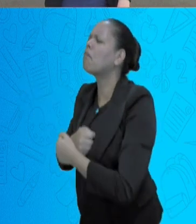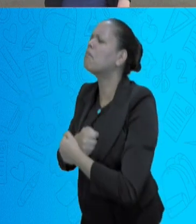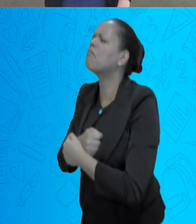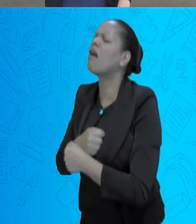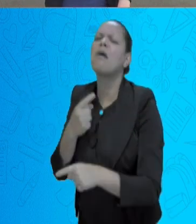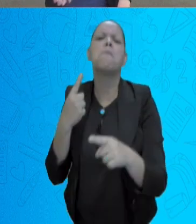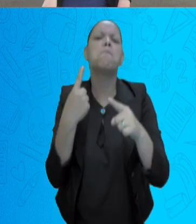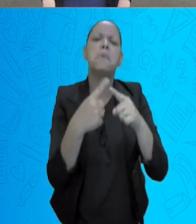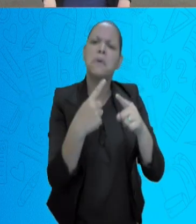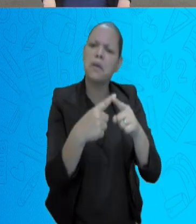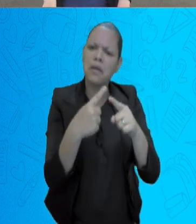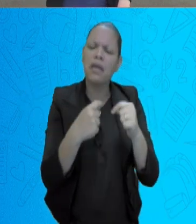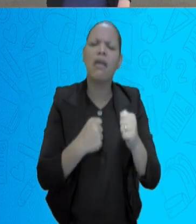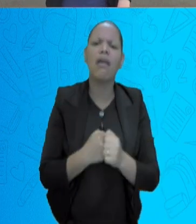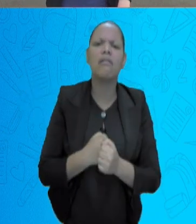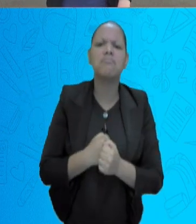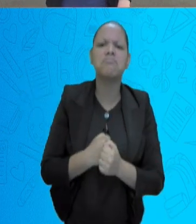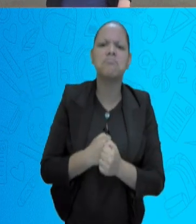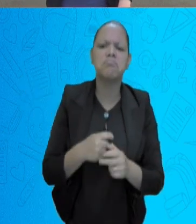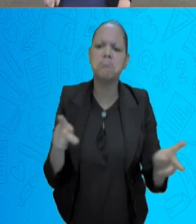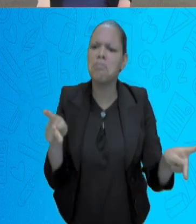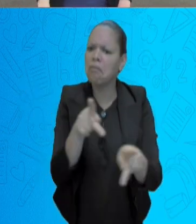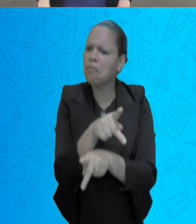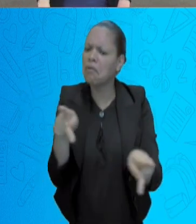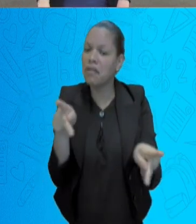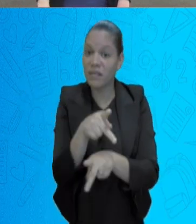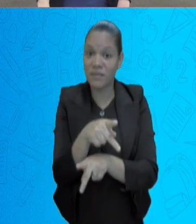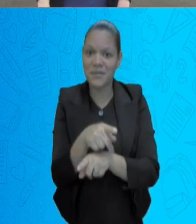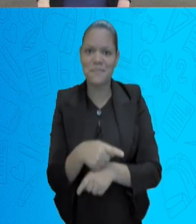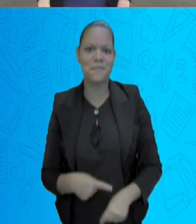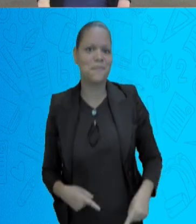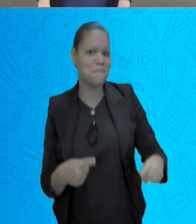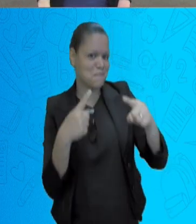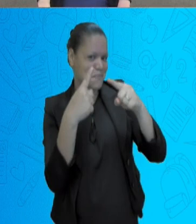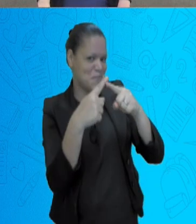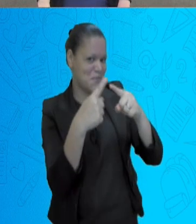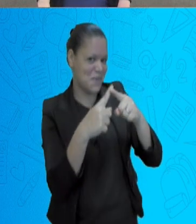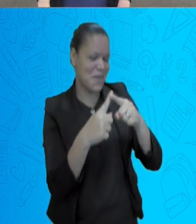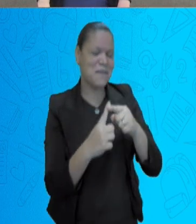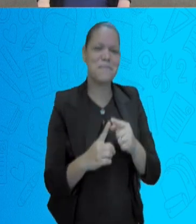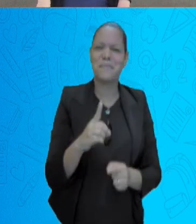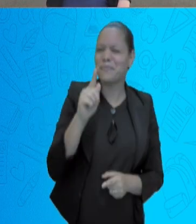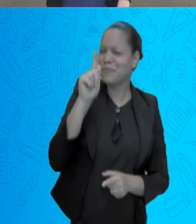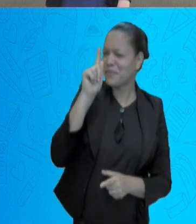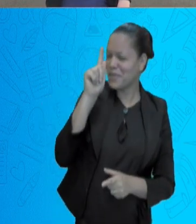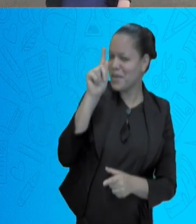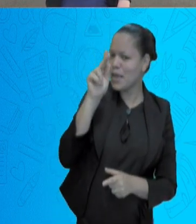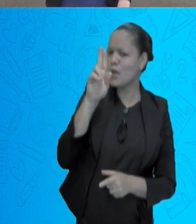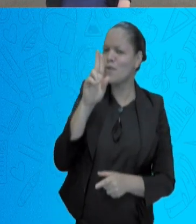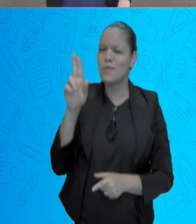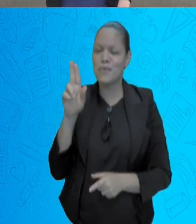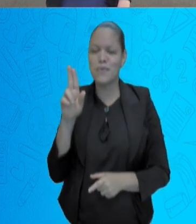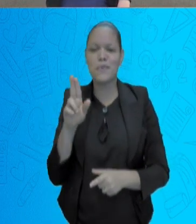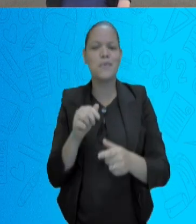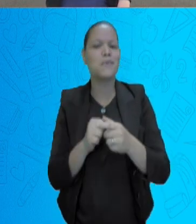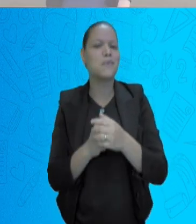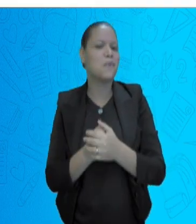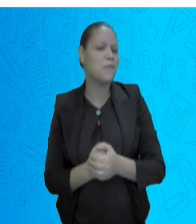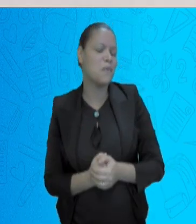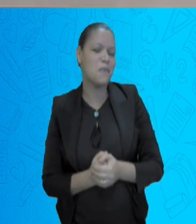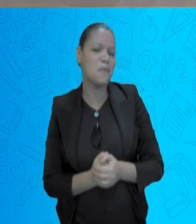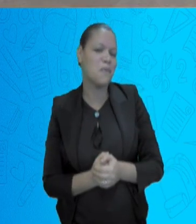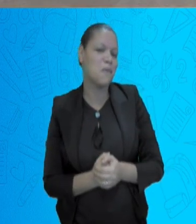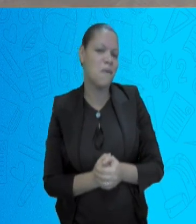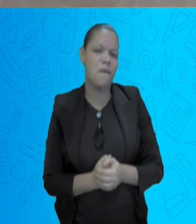O U foi pronunciado. E isso também eu expliquei na nossa aula sobre dígrafo. Quando o U do QU